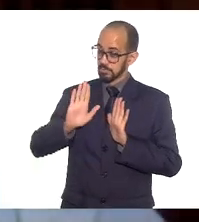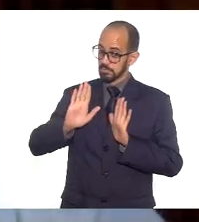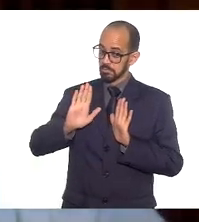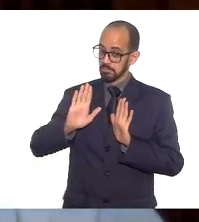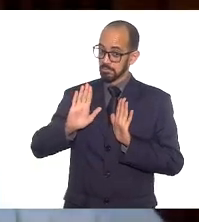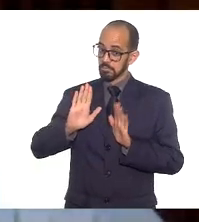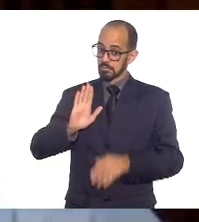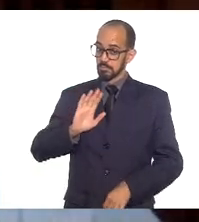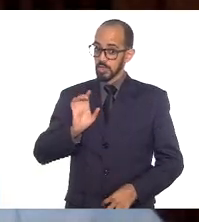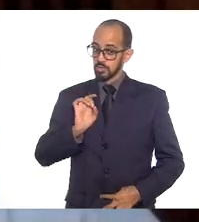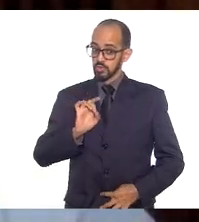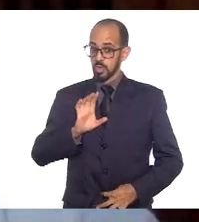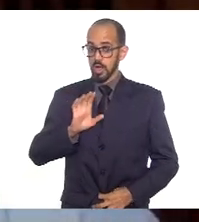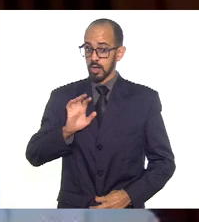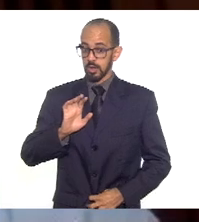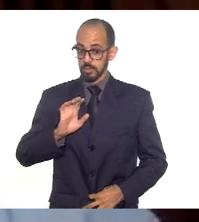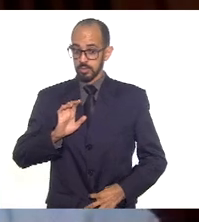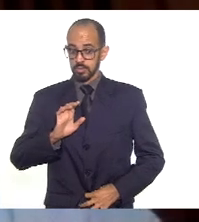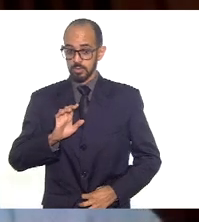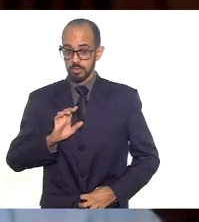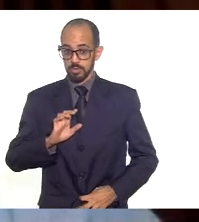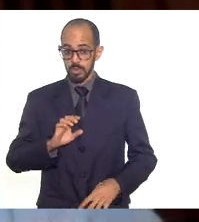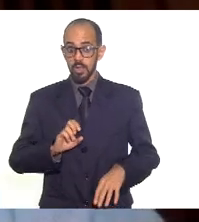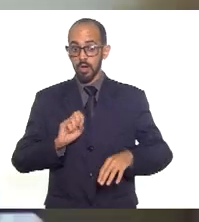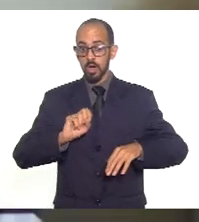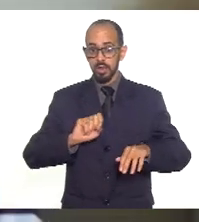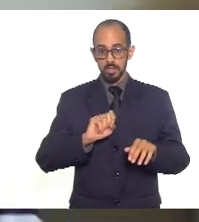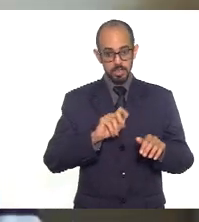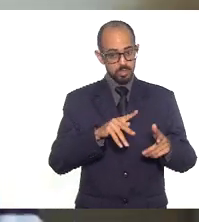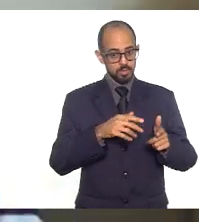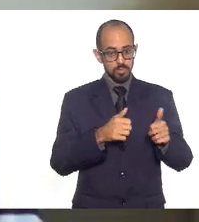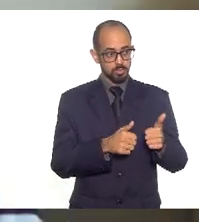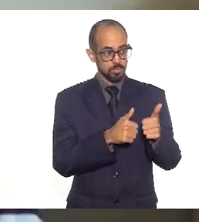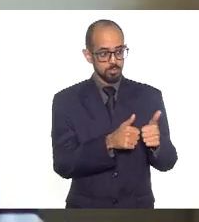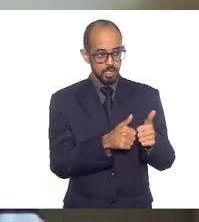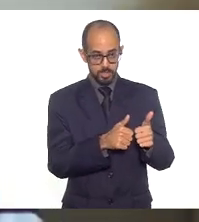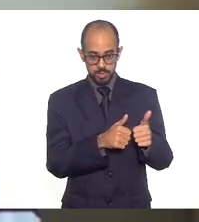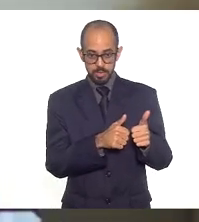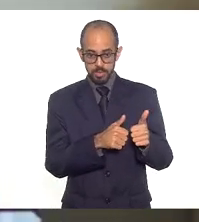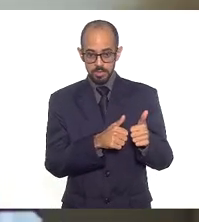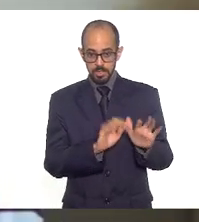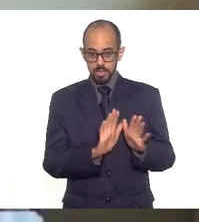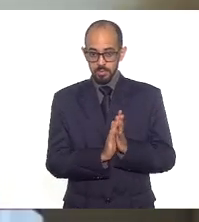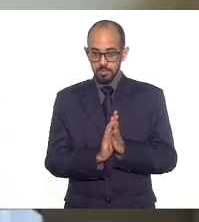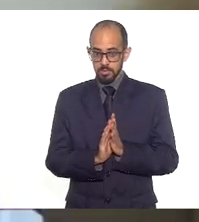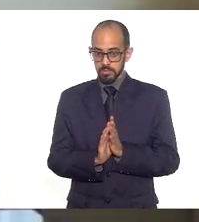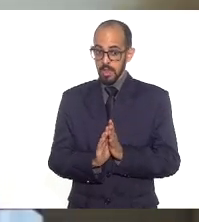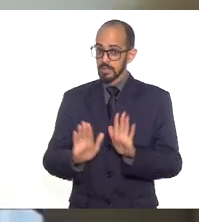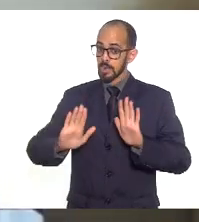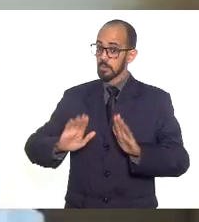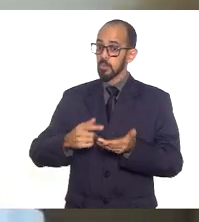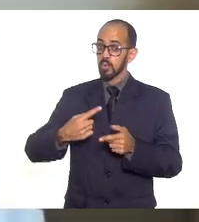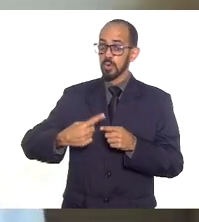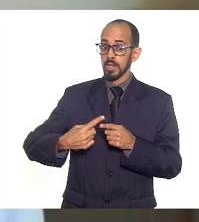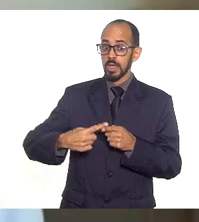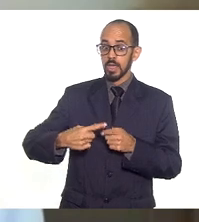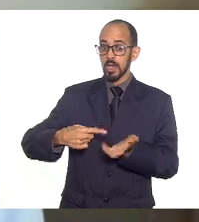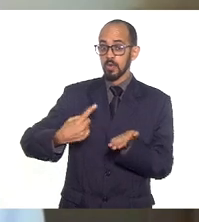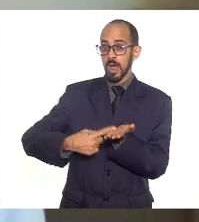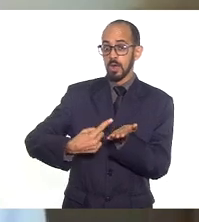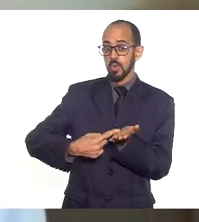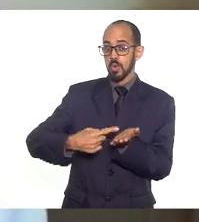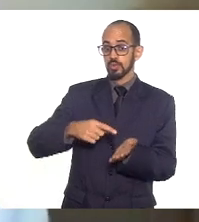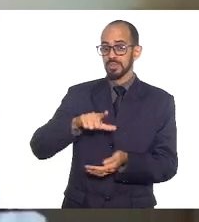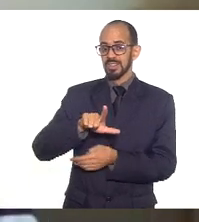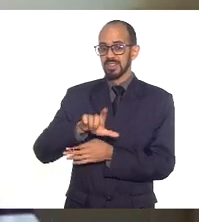Não, concordo, deputado Luiz, eu vou propor. Ela acontece na hora do acordo de leniência, né? A condenação em si não